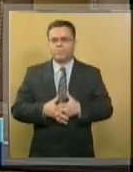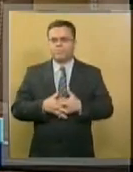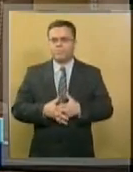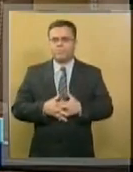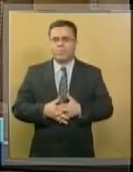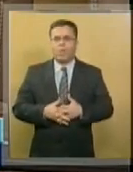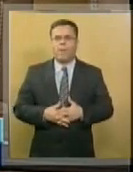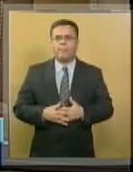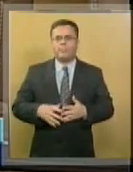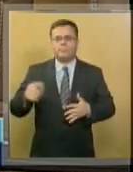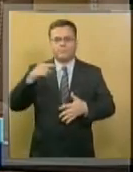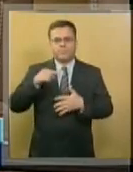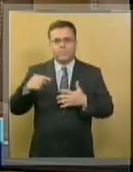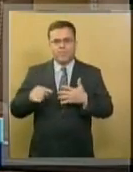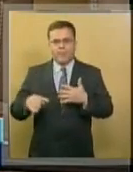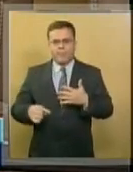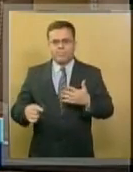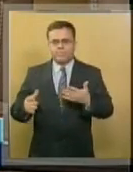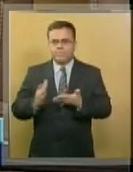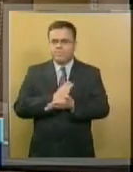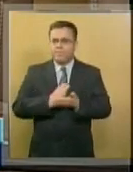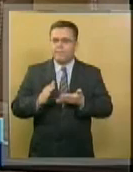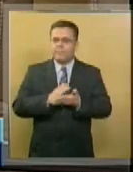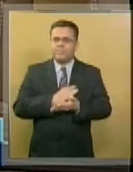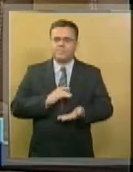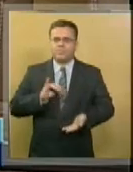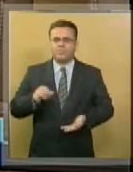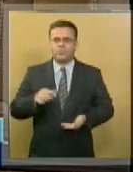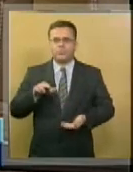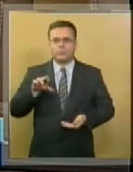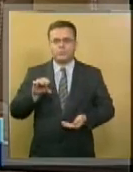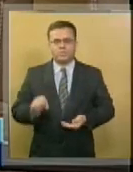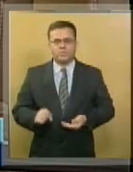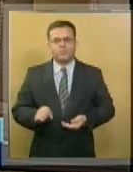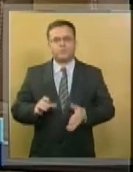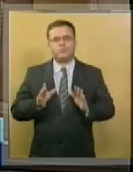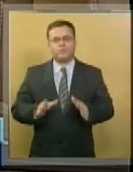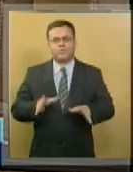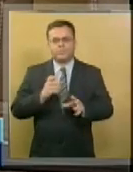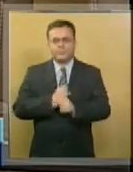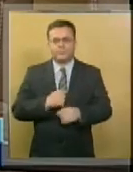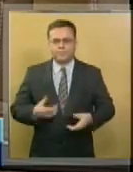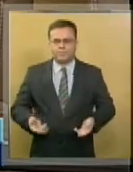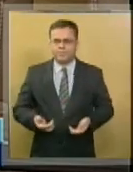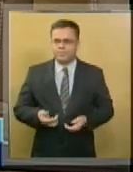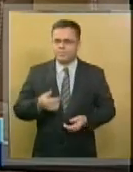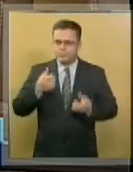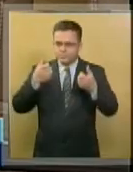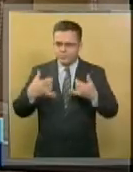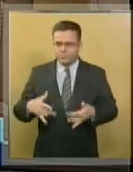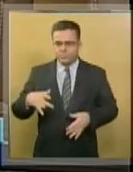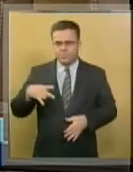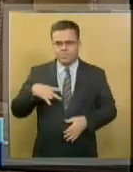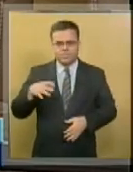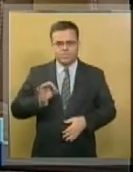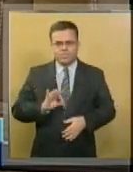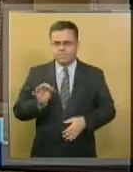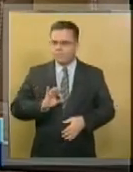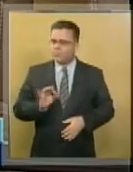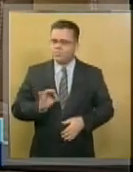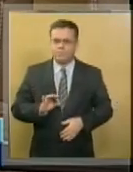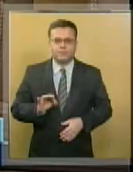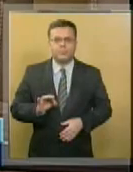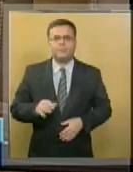citou alguns mecanismos de juros, a exemplo da taxa de juros de longo prazo. Não havendo mais oradores inscritos para explicação pessoal, o